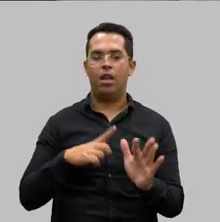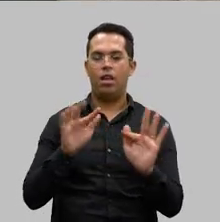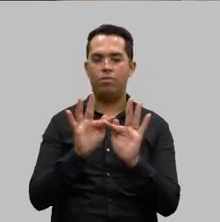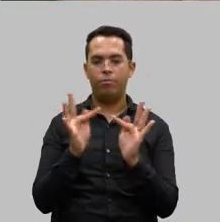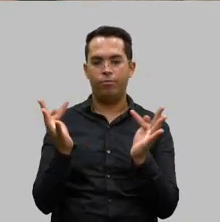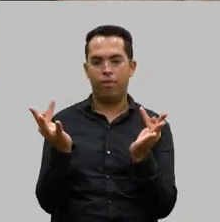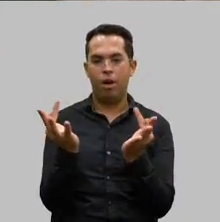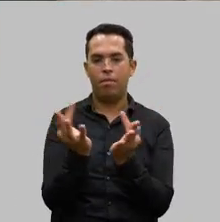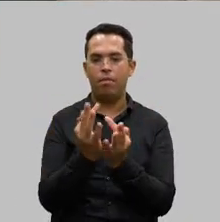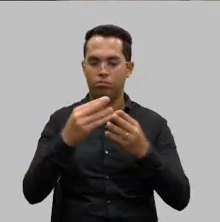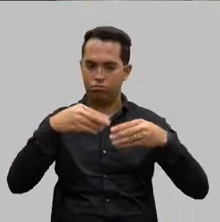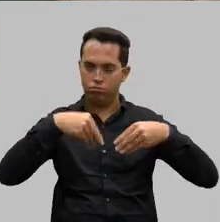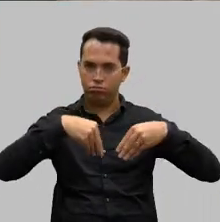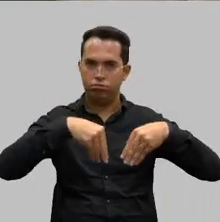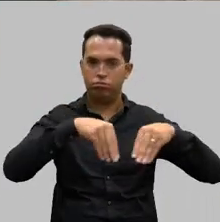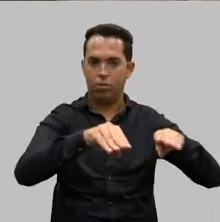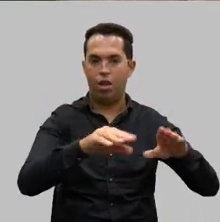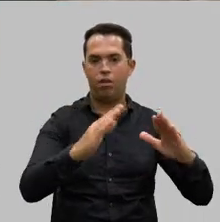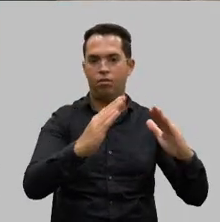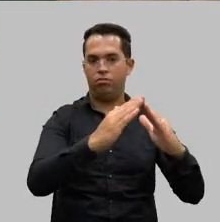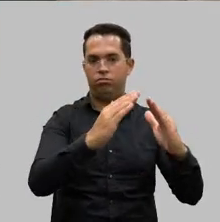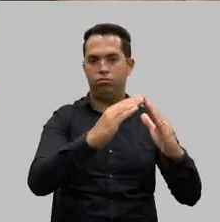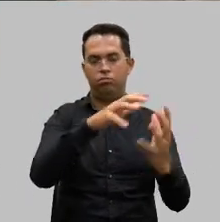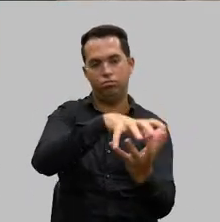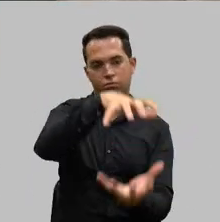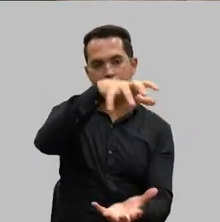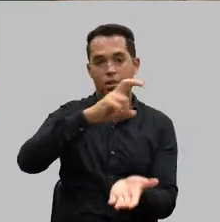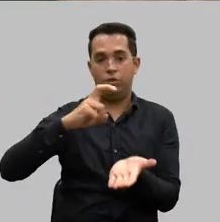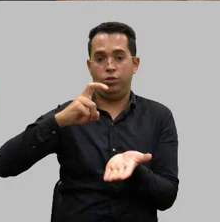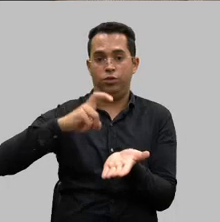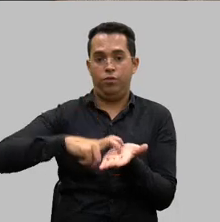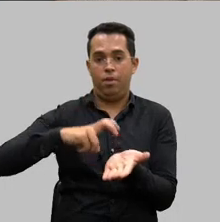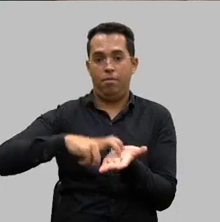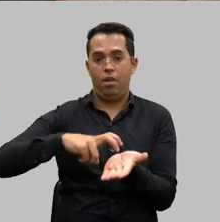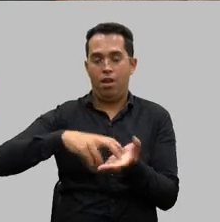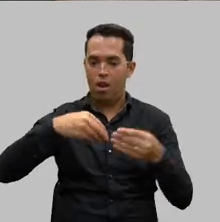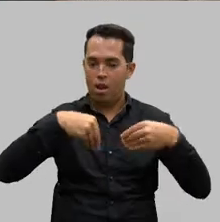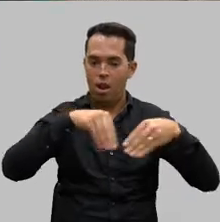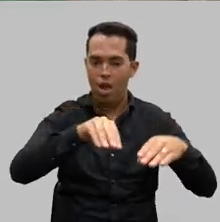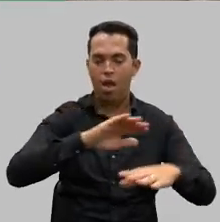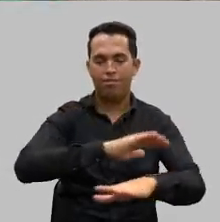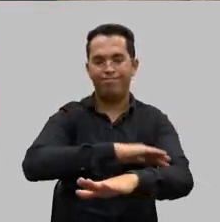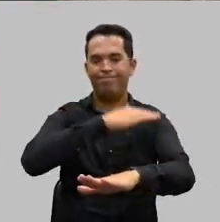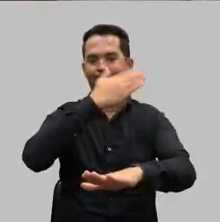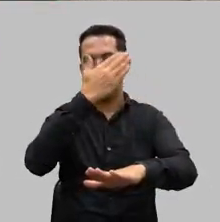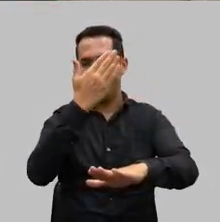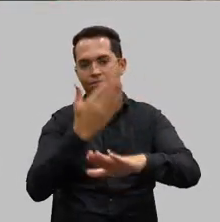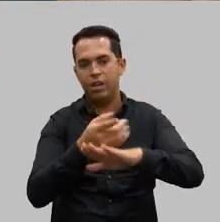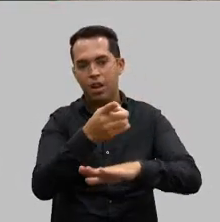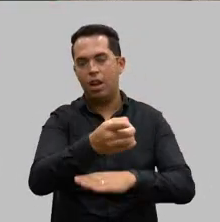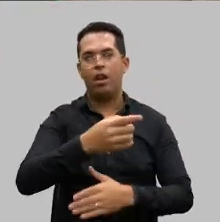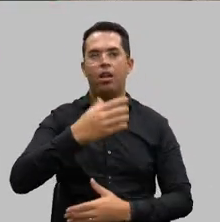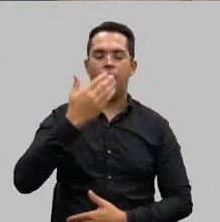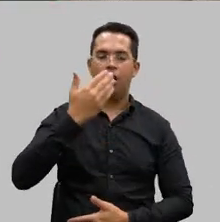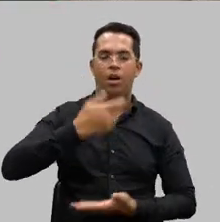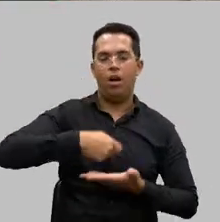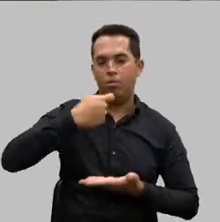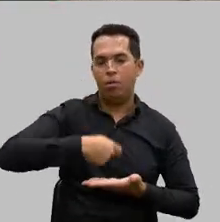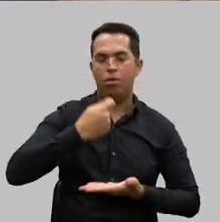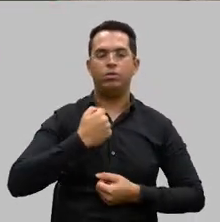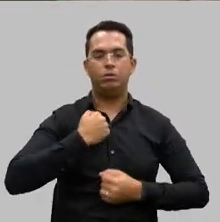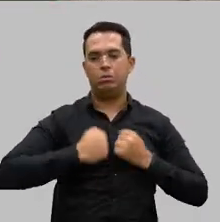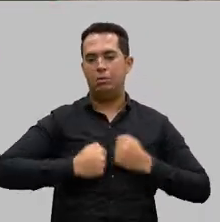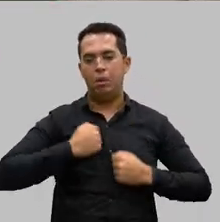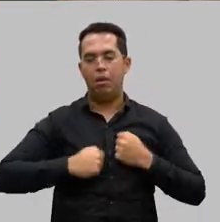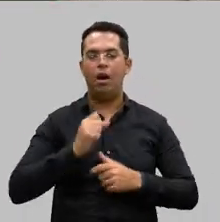idoso para para para o lar de idoso de manhã e vai buscar a tardinha lá ele almoça toma banho e faz fisoterapia